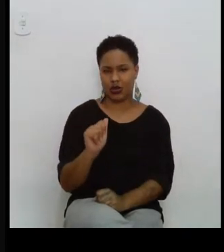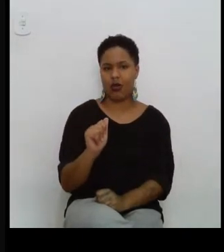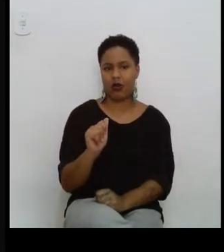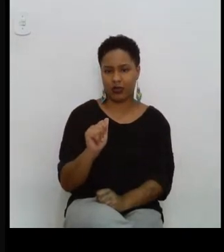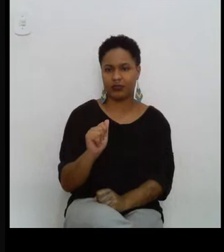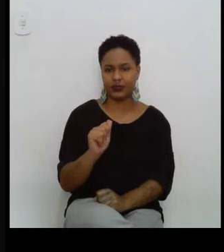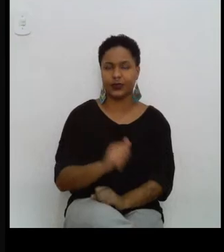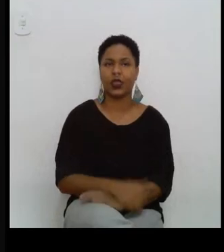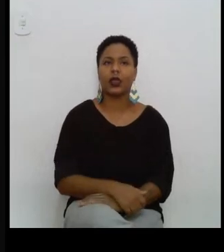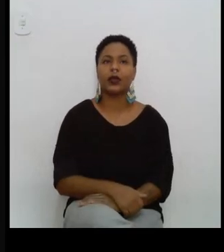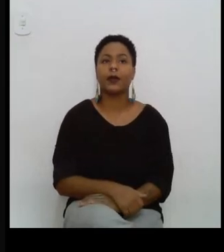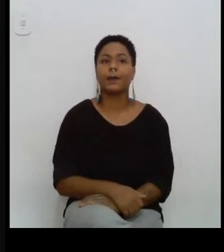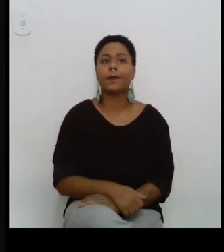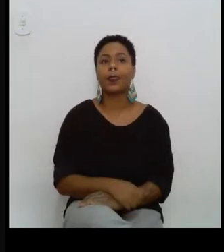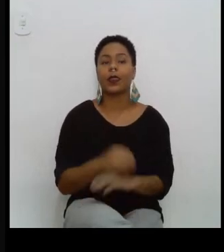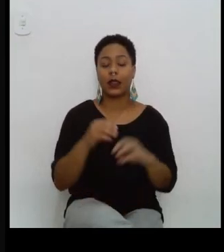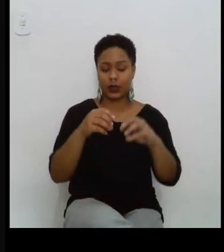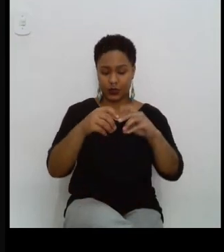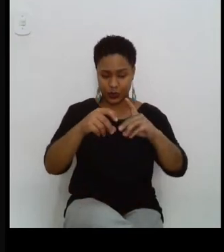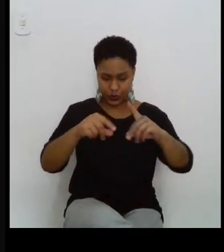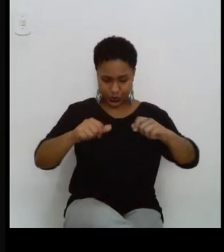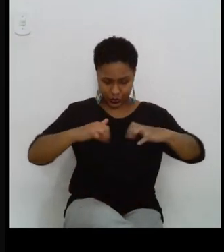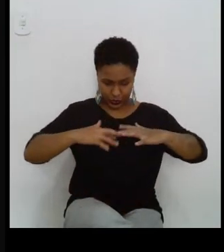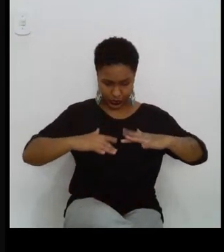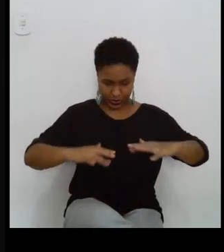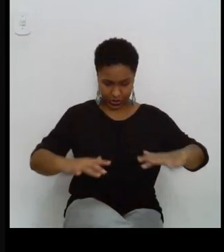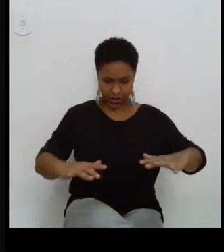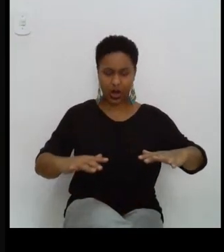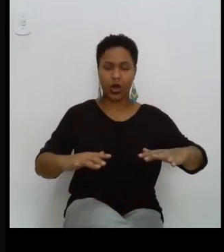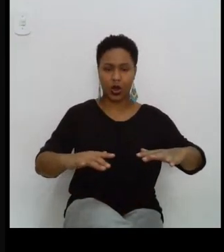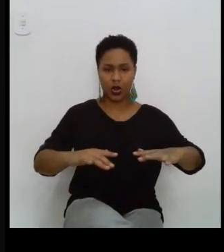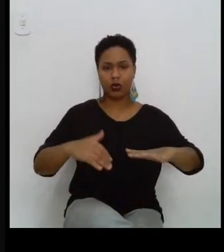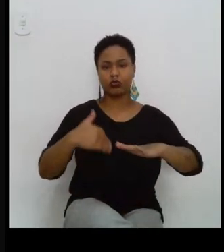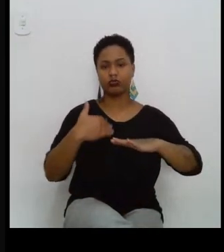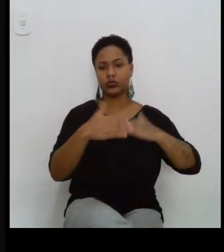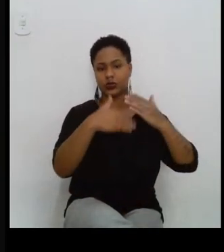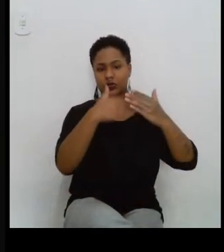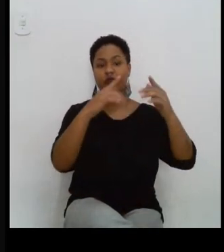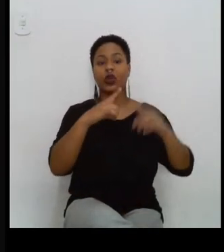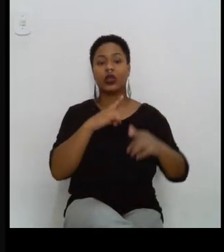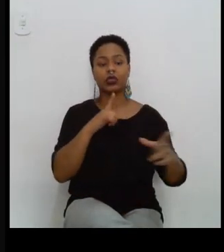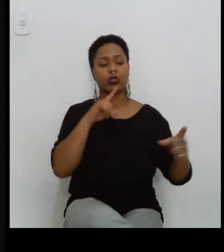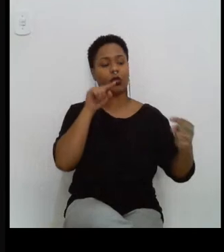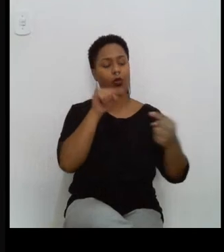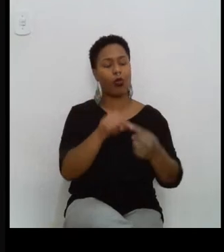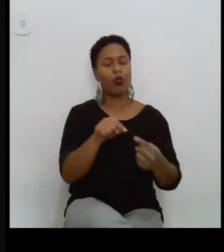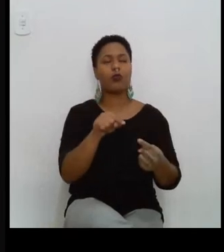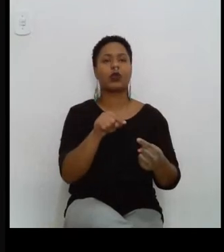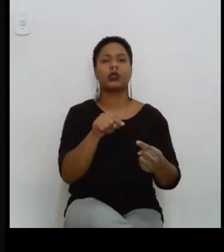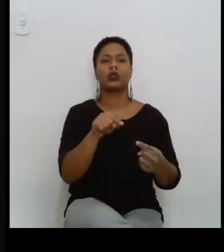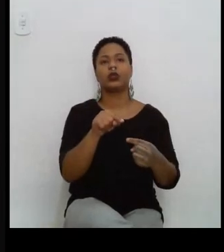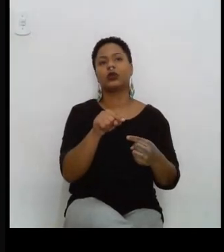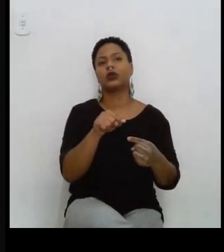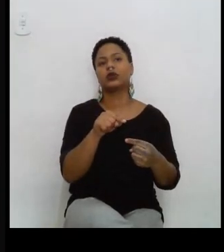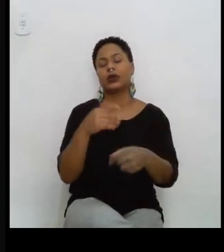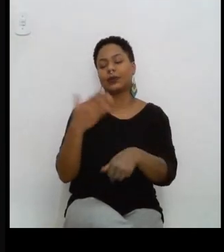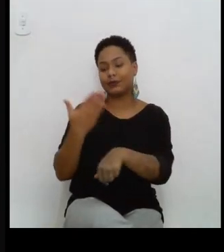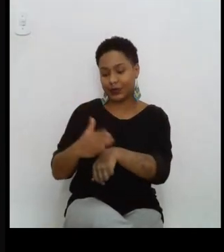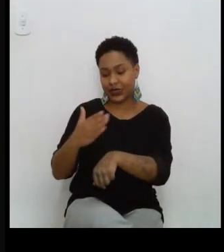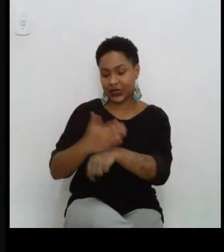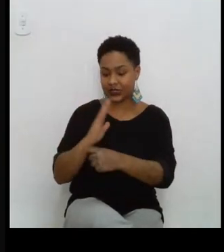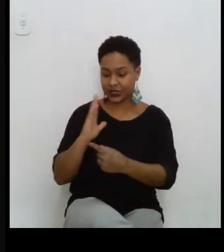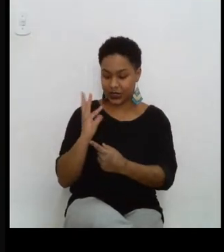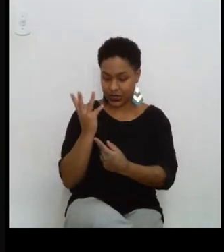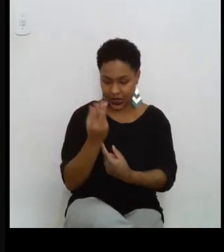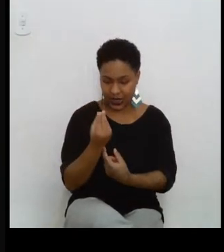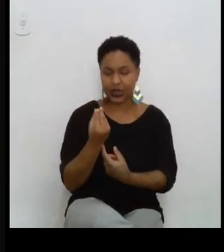o chão delas e o chão que elas foram desenvolvidas elas tem a ver com uma prática de arte memória